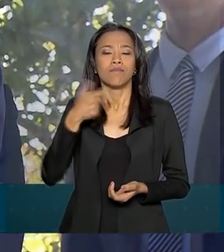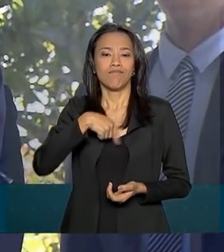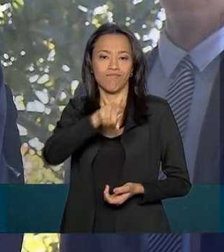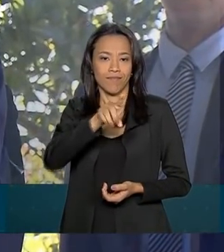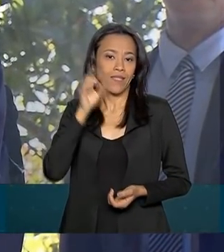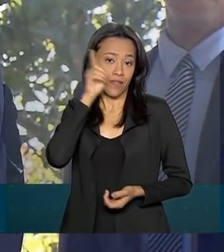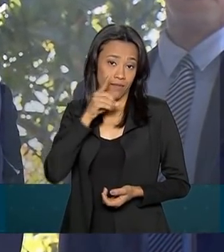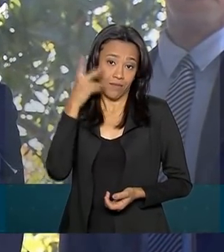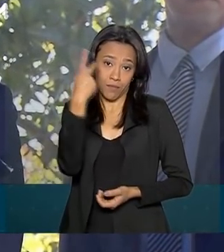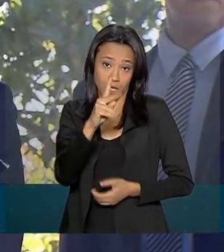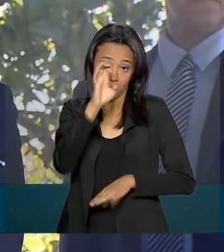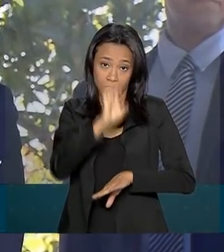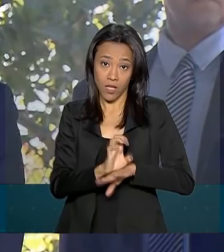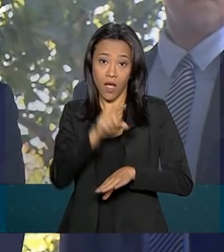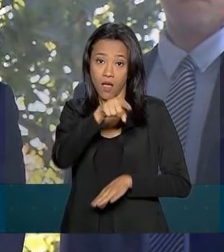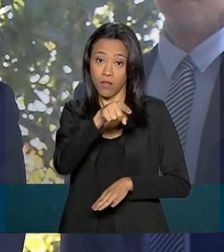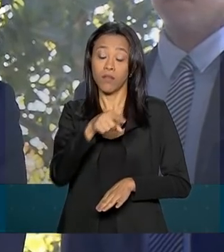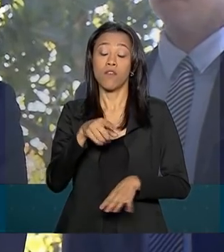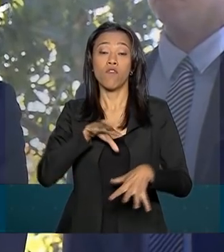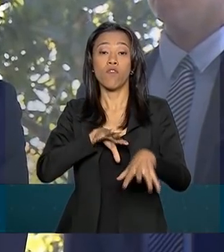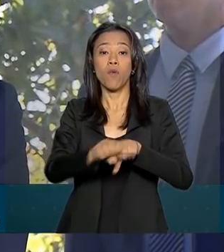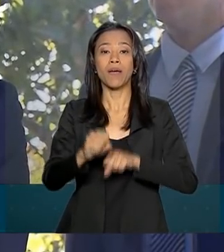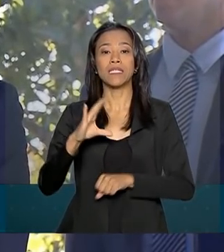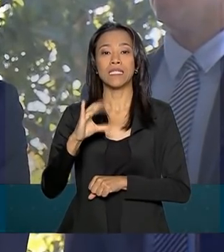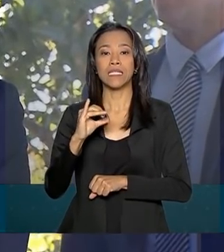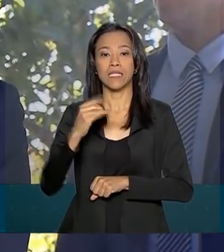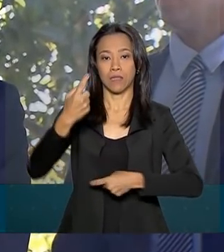formado em Ciências Políticas,